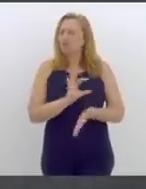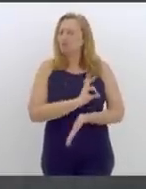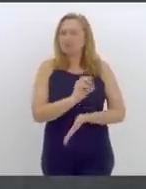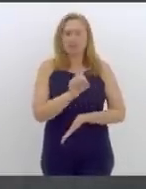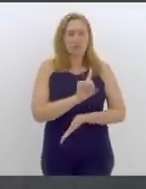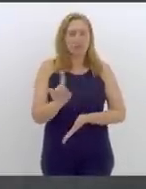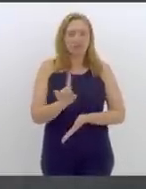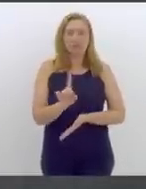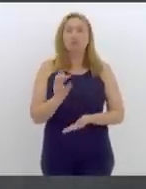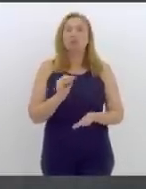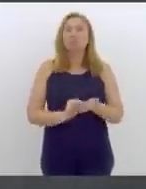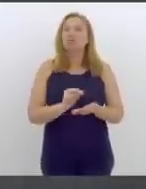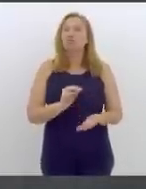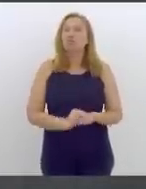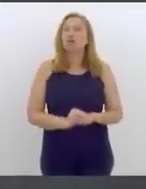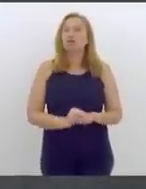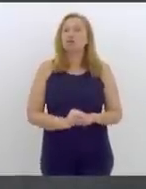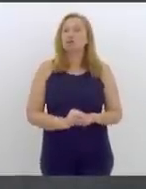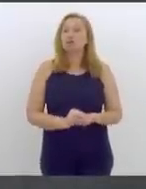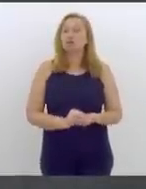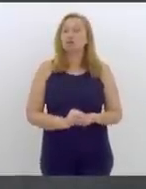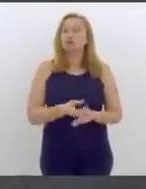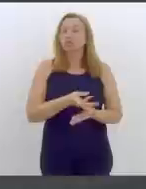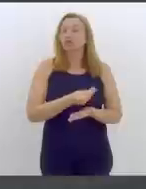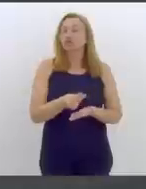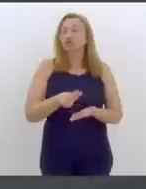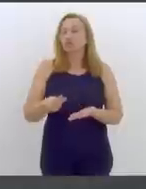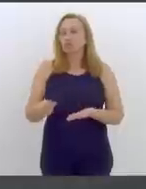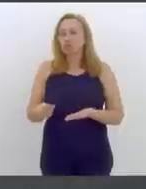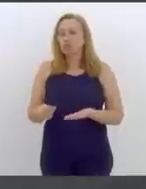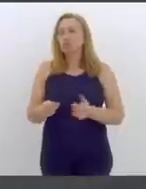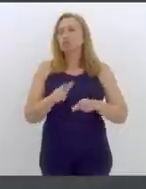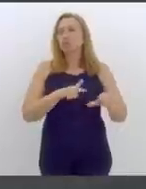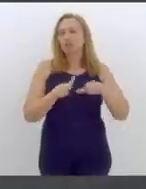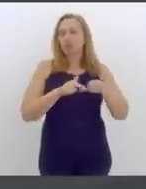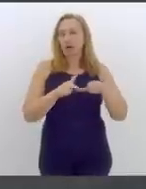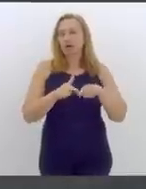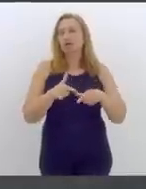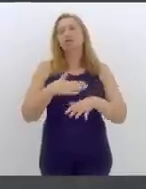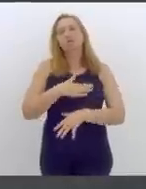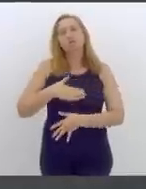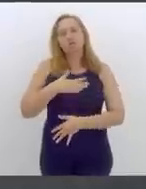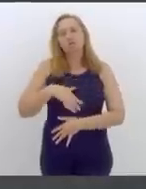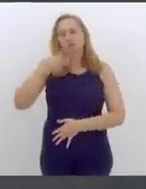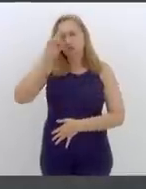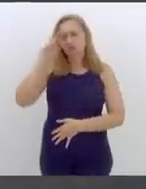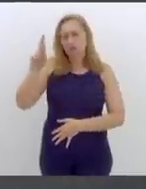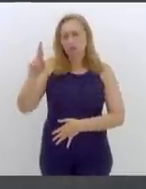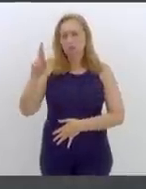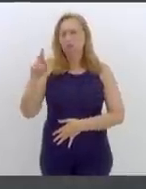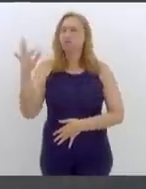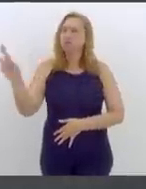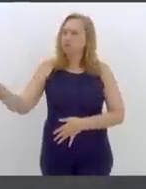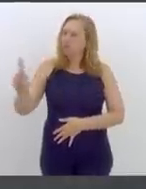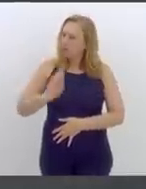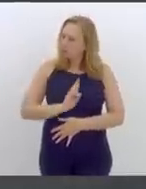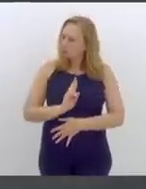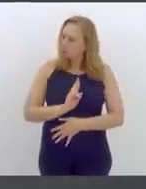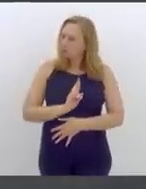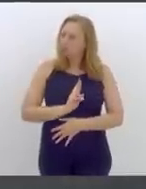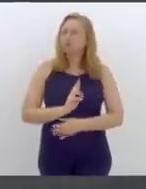é por falta de Distribuição e essa distribuição gostaria que o senhor me respondesse